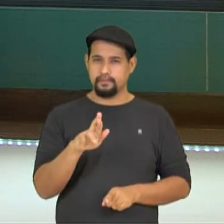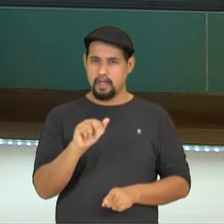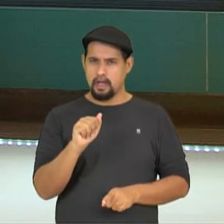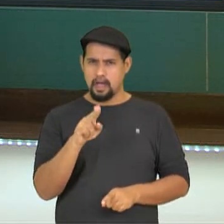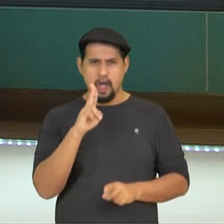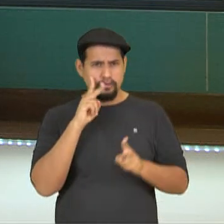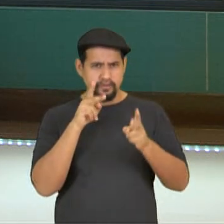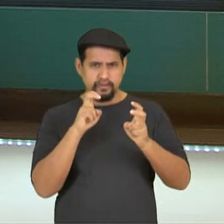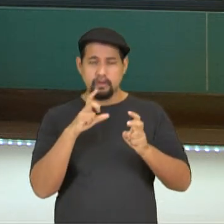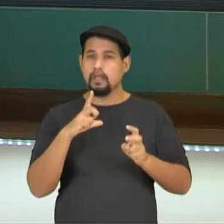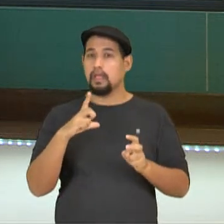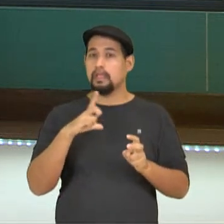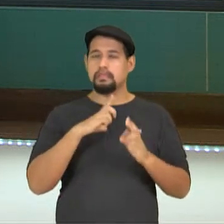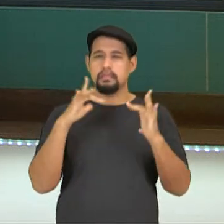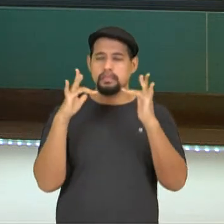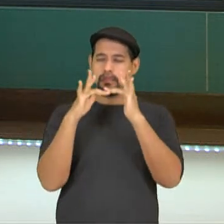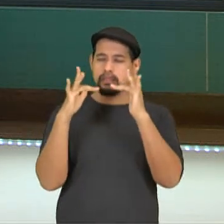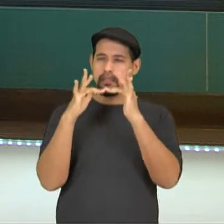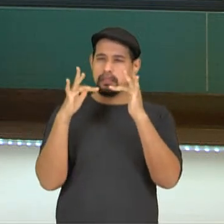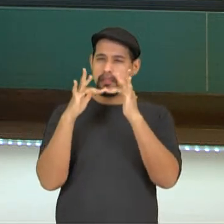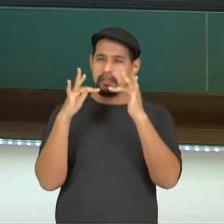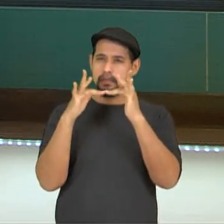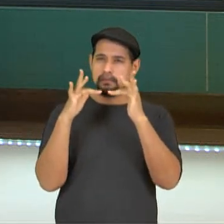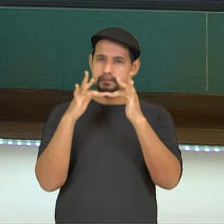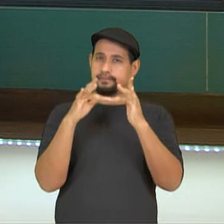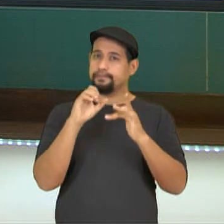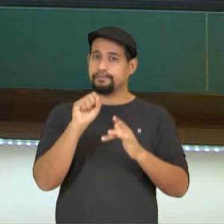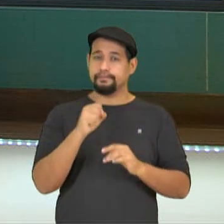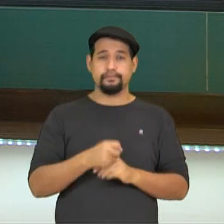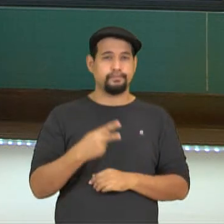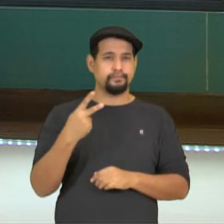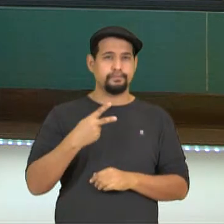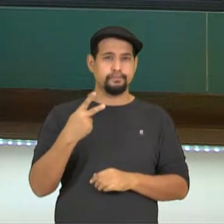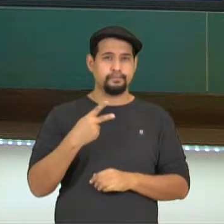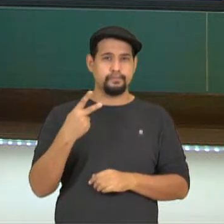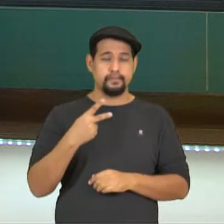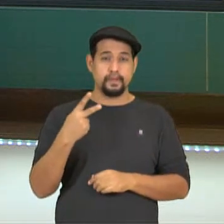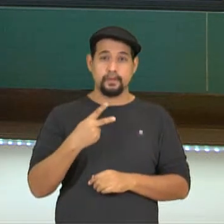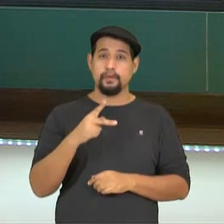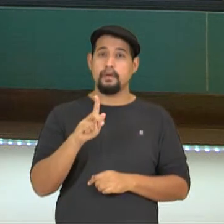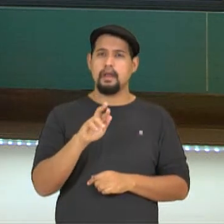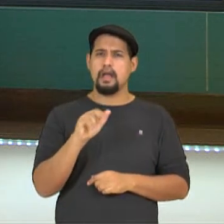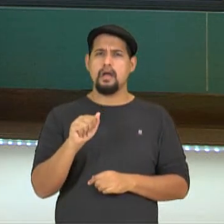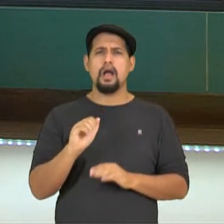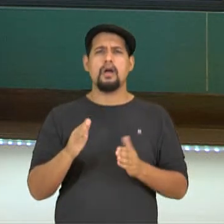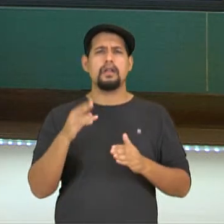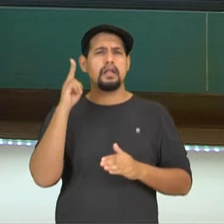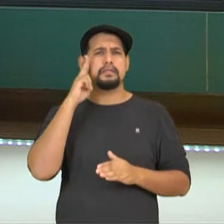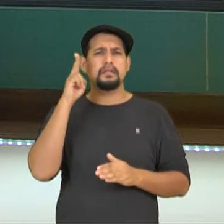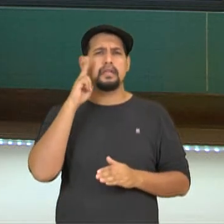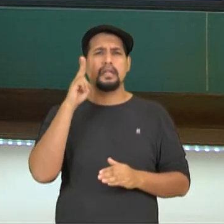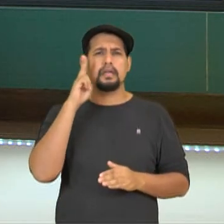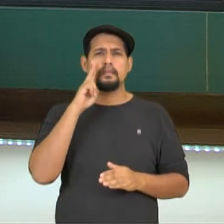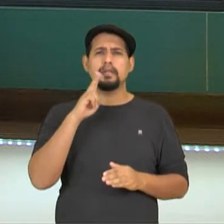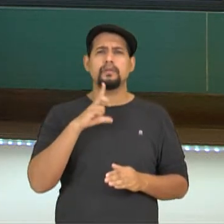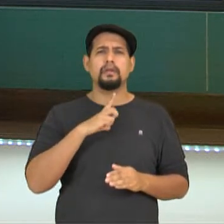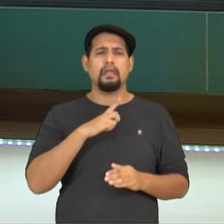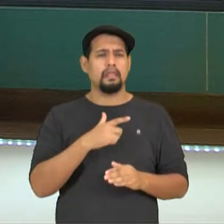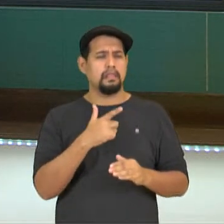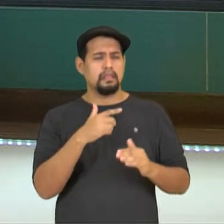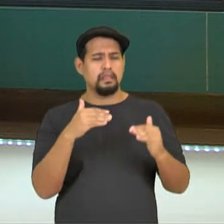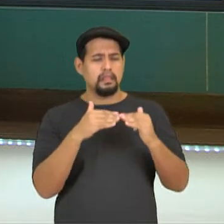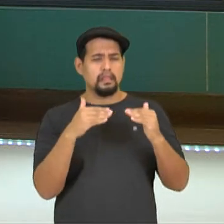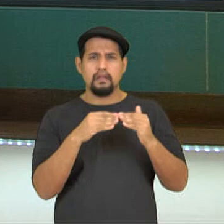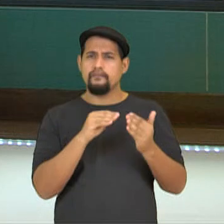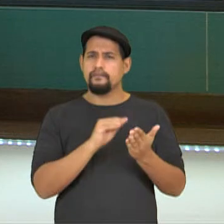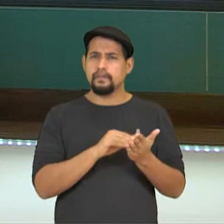tem uma relação muito íntima, muito próxima da equação do segundo grau. E agora, você lembra das formas incompletas das